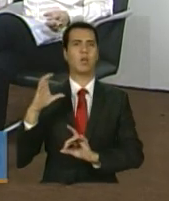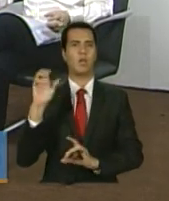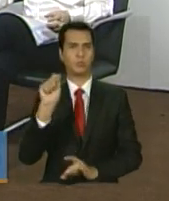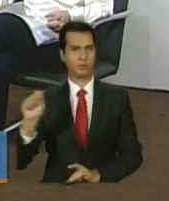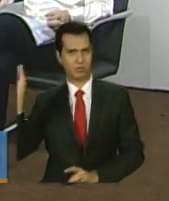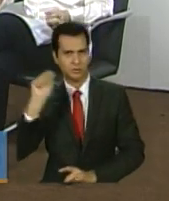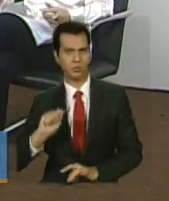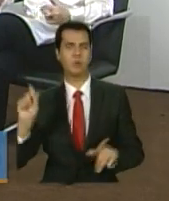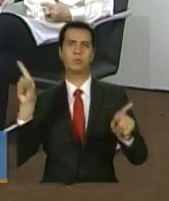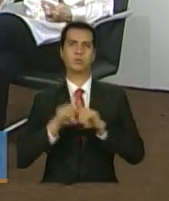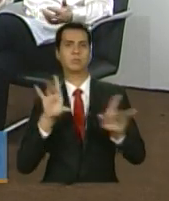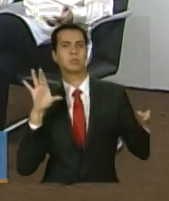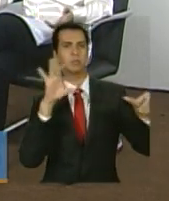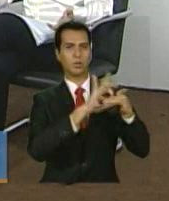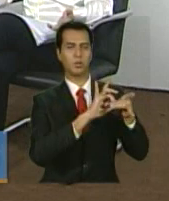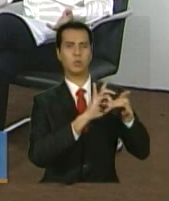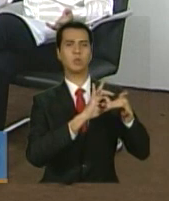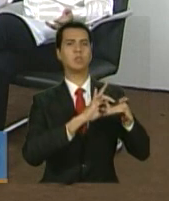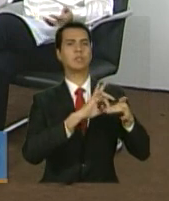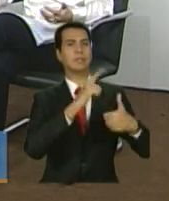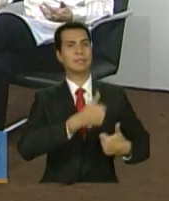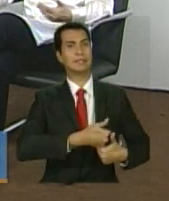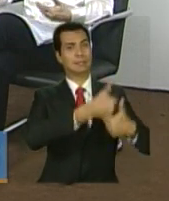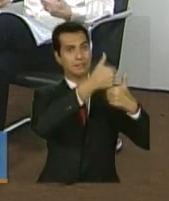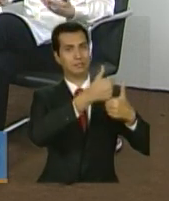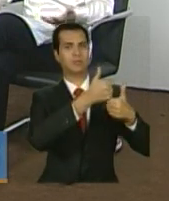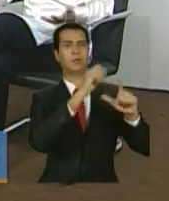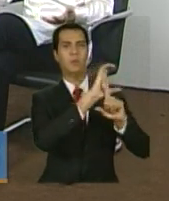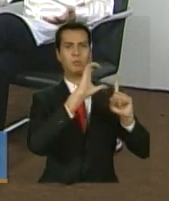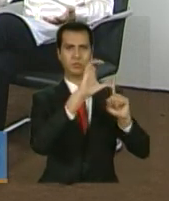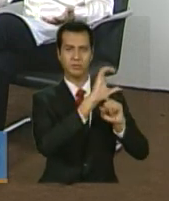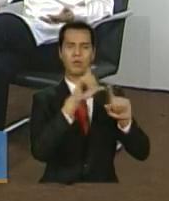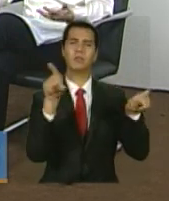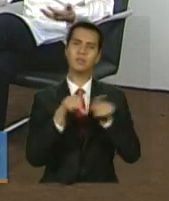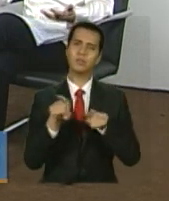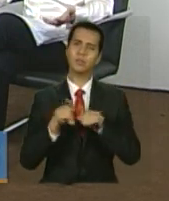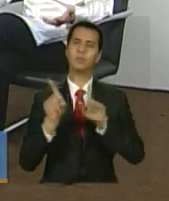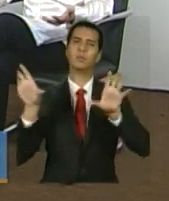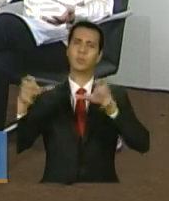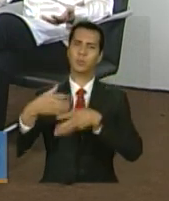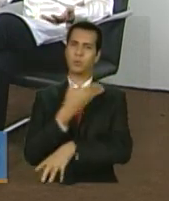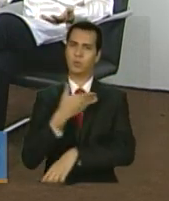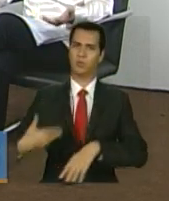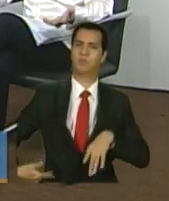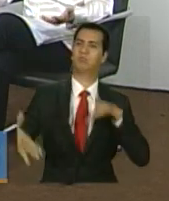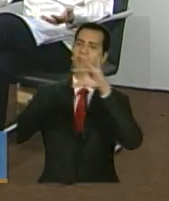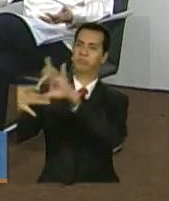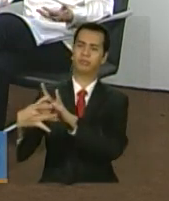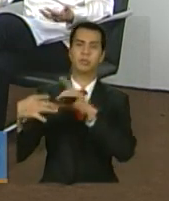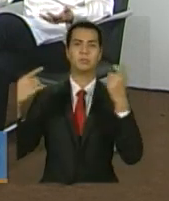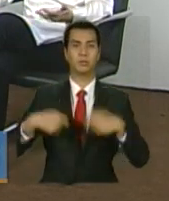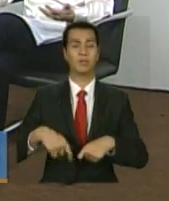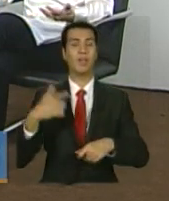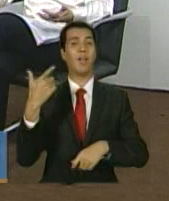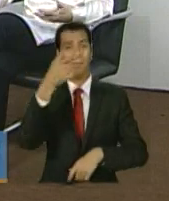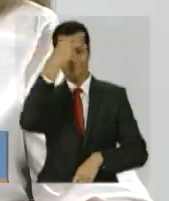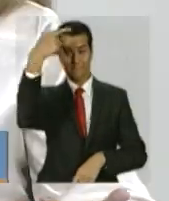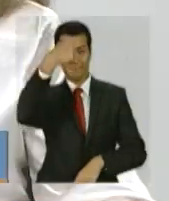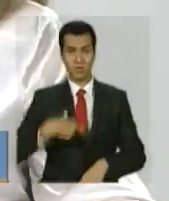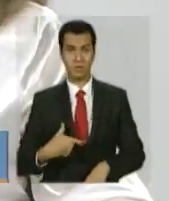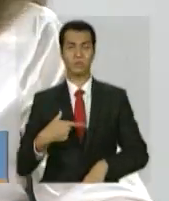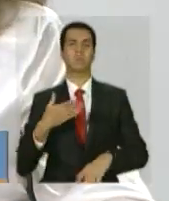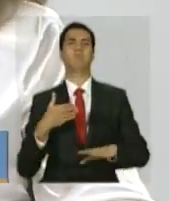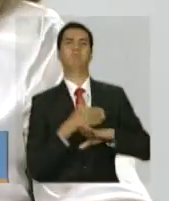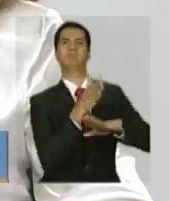lideranças comunitárias, com órgãos públicos, e então isso vai facilitar a vida desse entrevistador e vai fazer com que